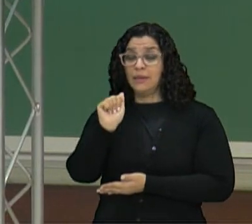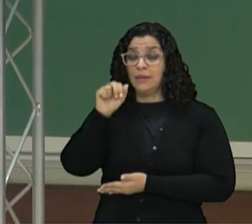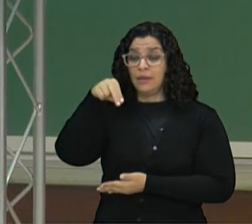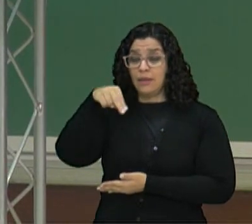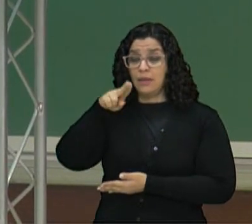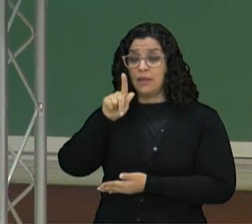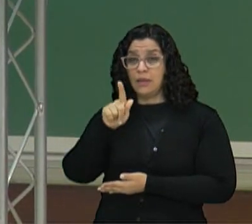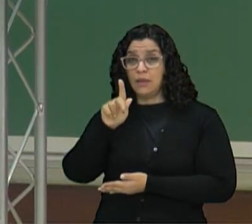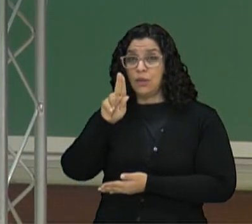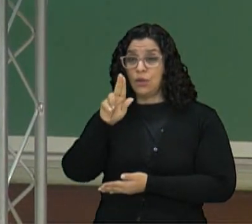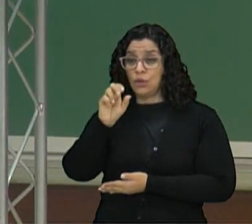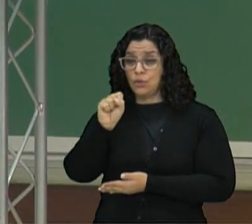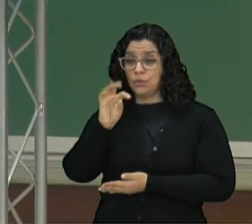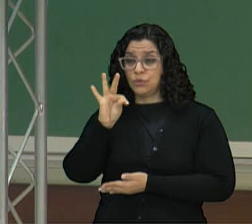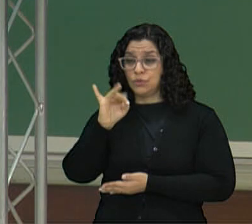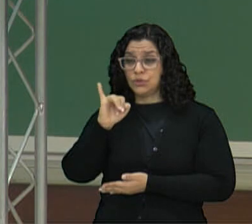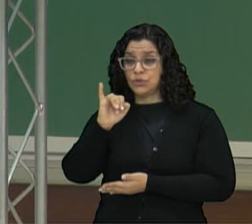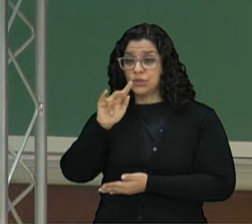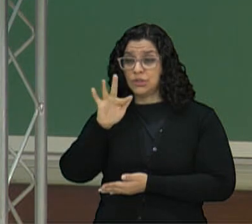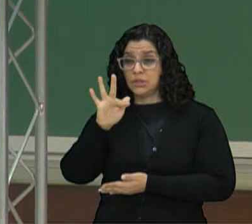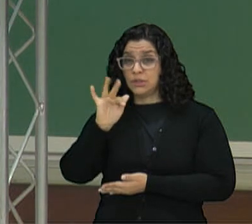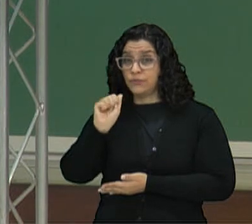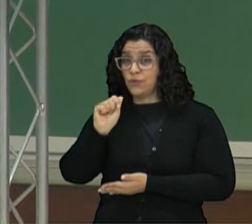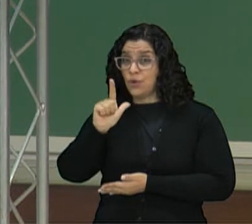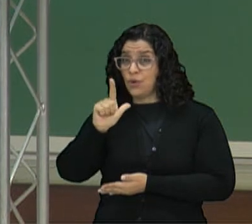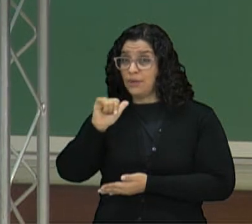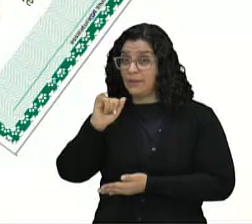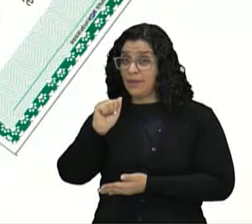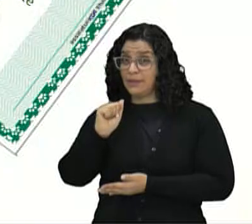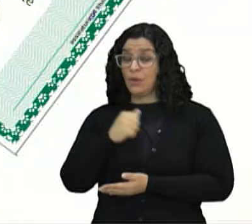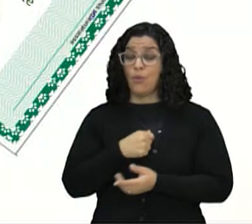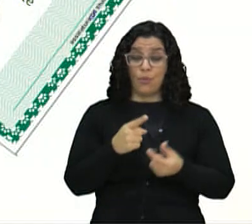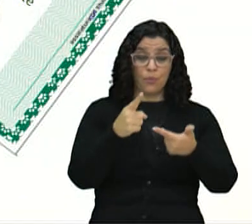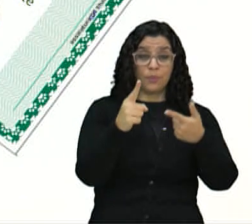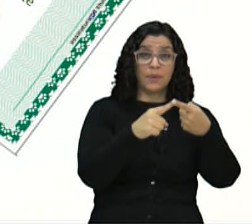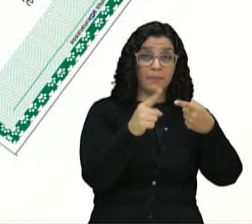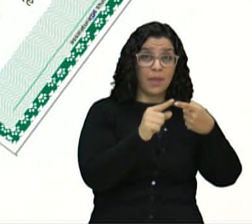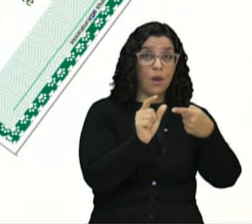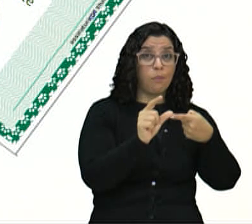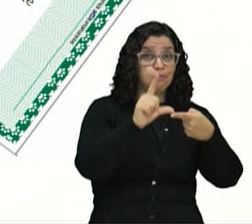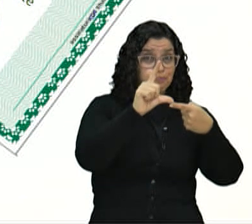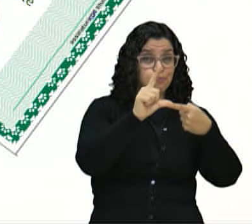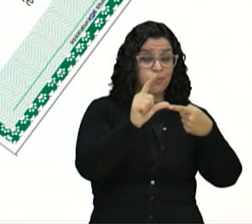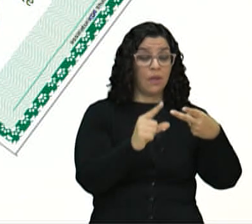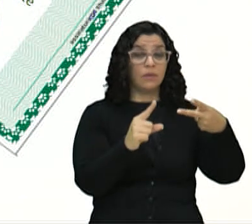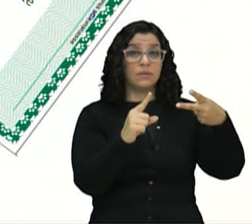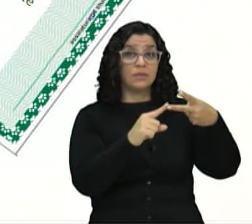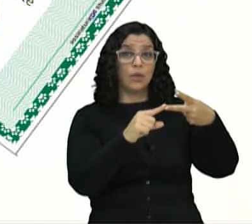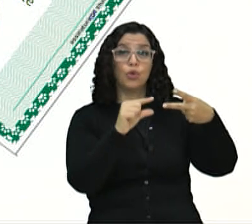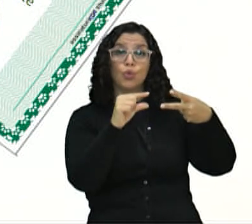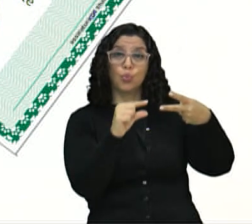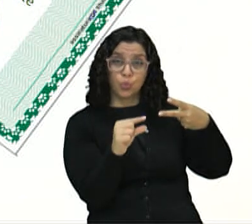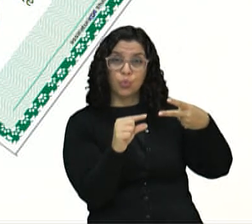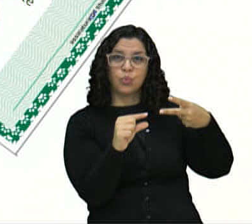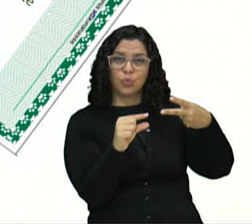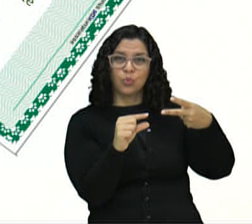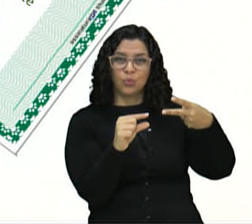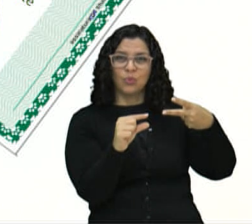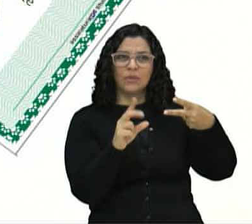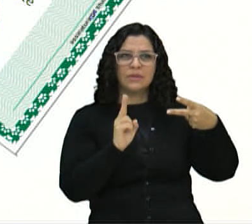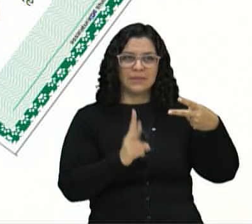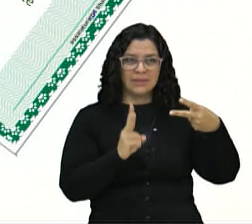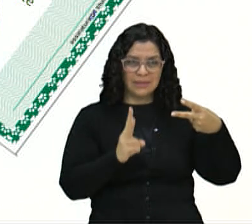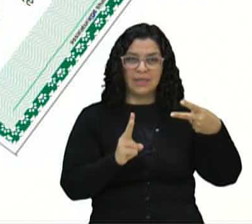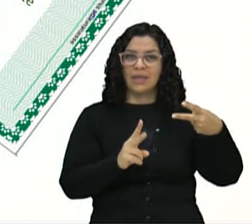Araucária, ele é escrito sempre com a primeira inicial maiúscula. Angustifolia é referência à espécie, todo